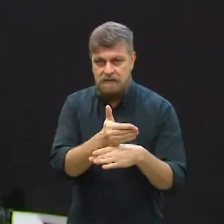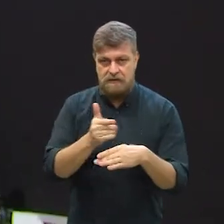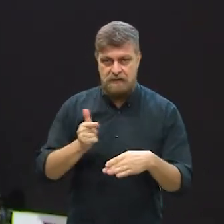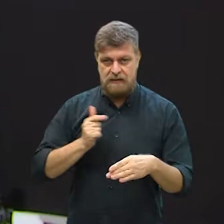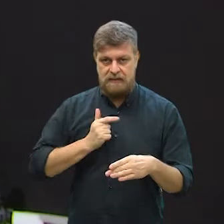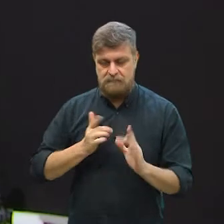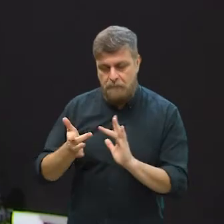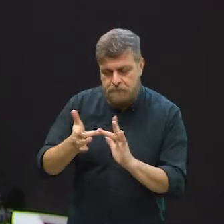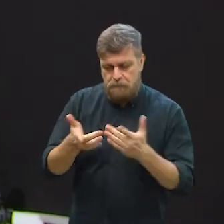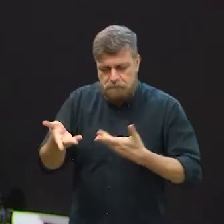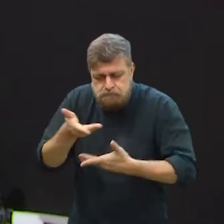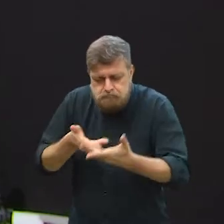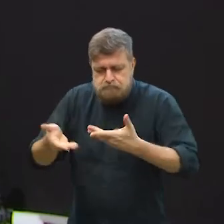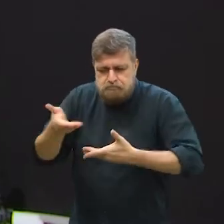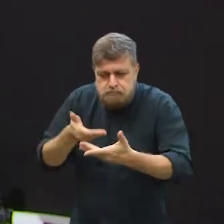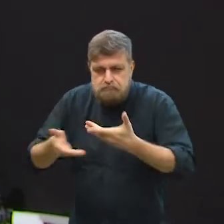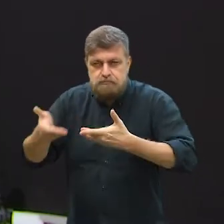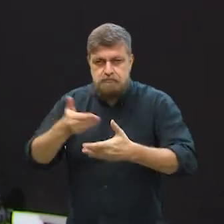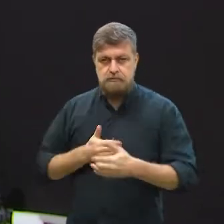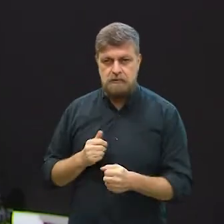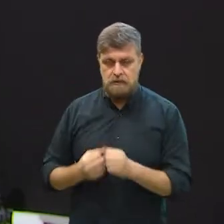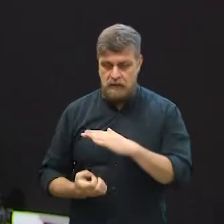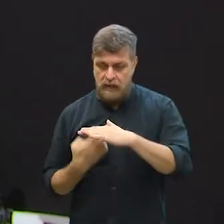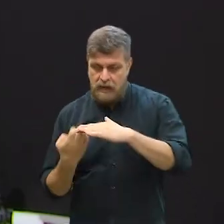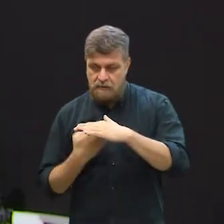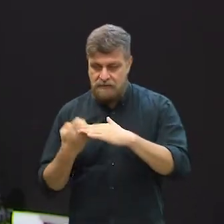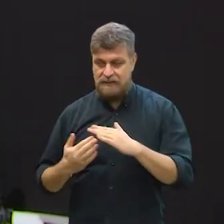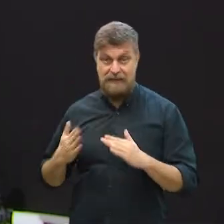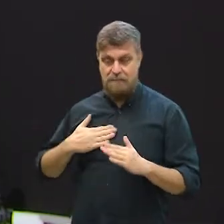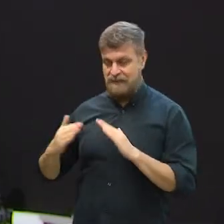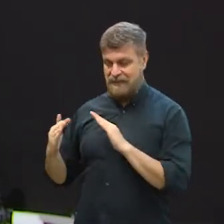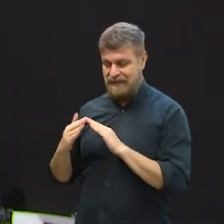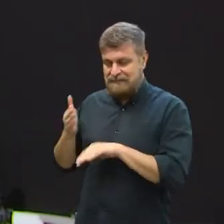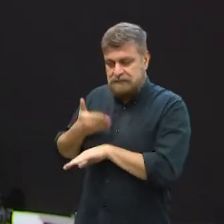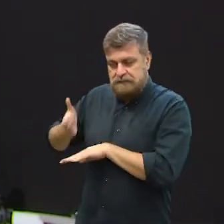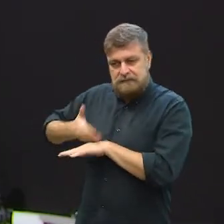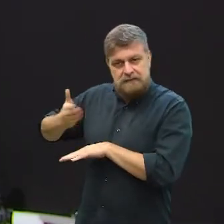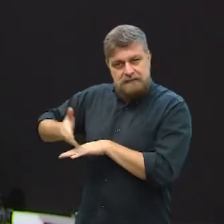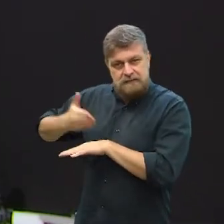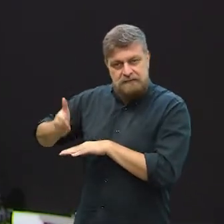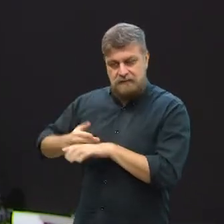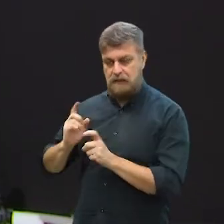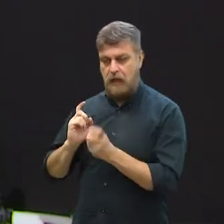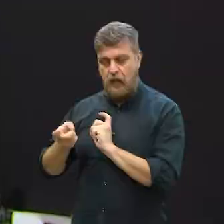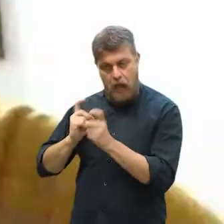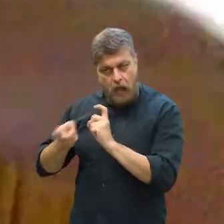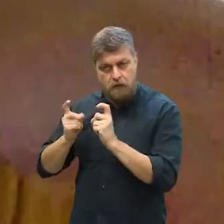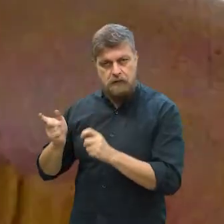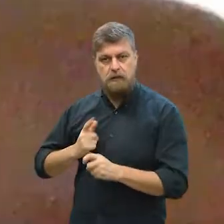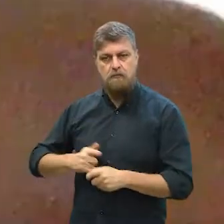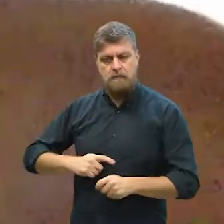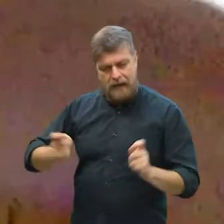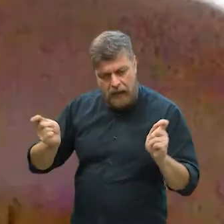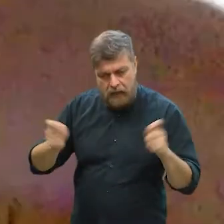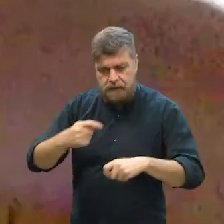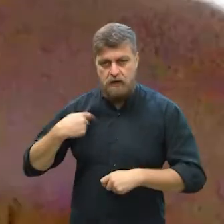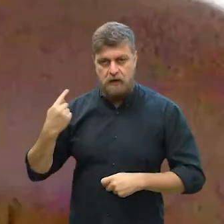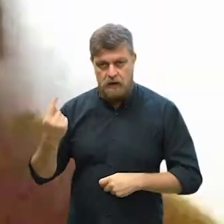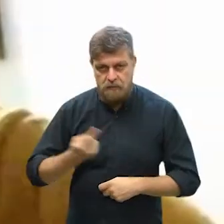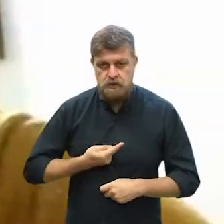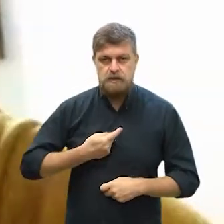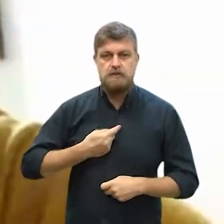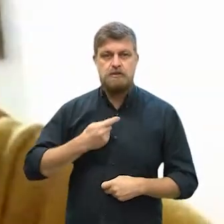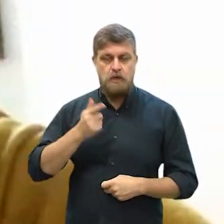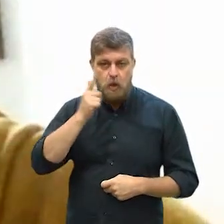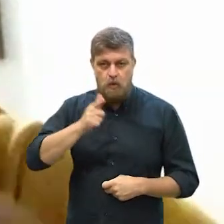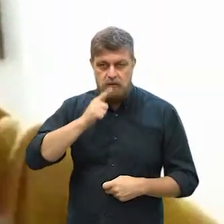bem amarradas, a gente tivesse algo fluido dentro de casa, muito treinamento, consistência em reunião, que deu para a gente, assim, o ritmo que a